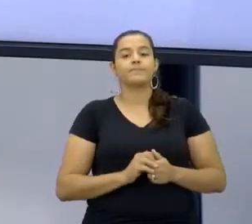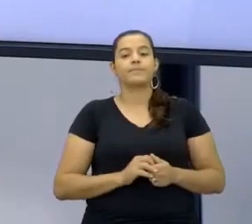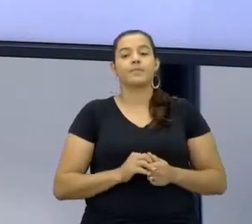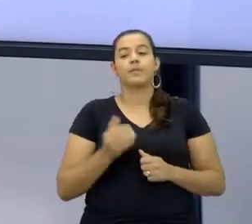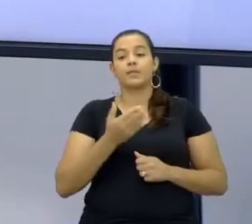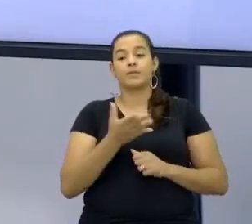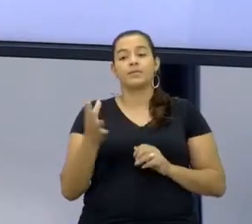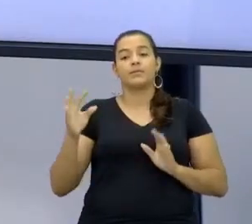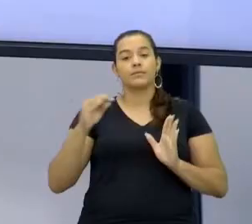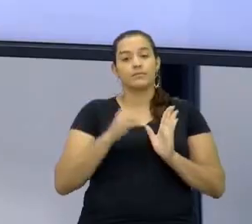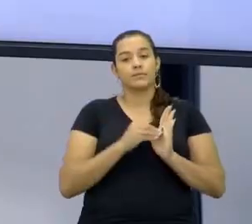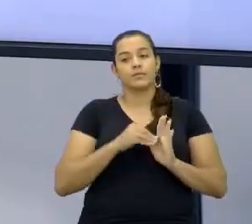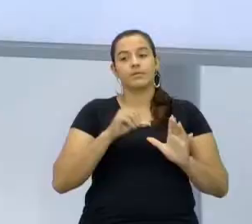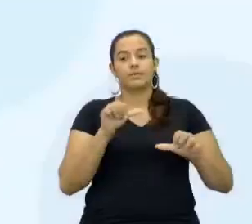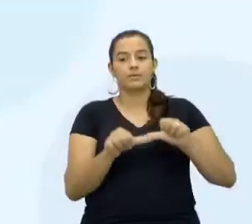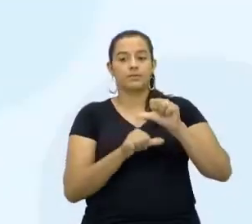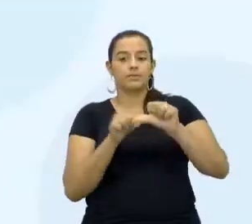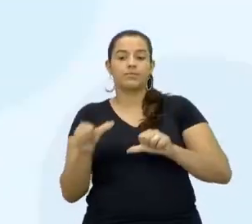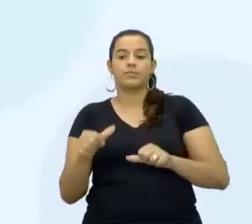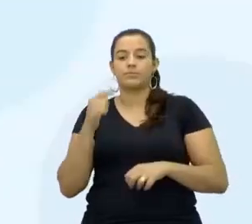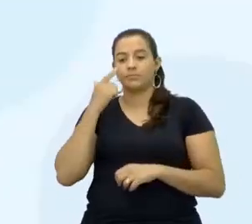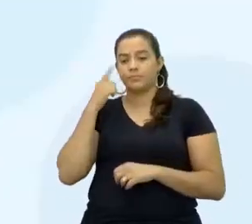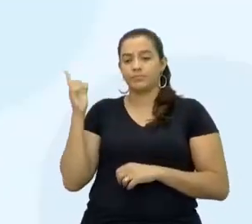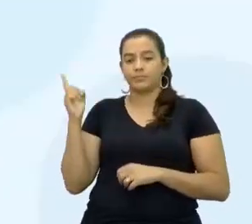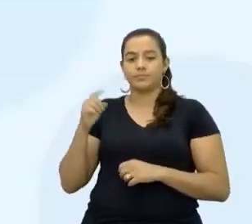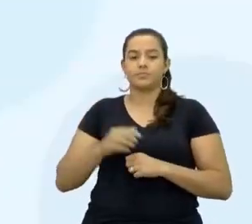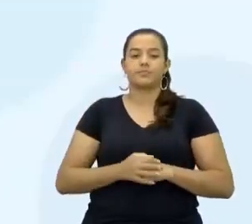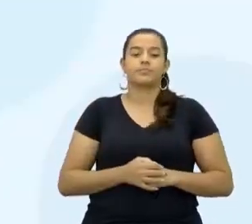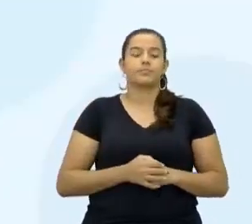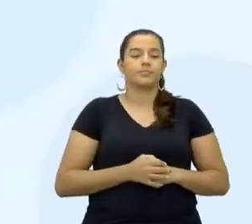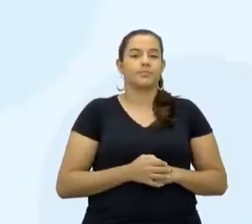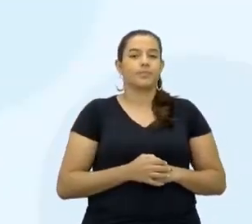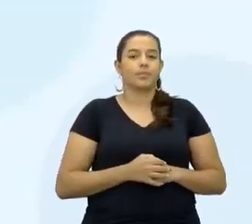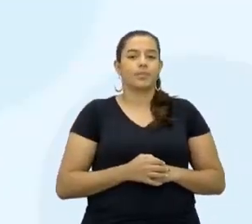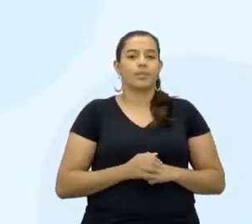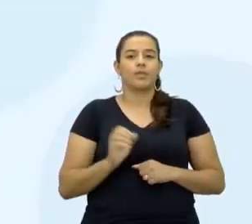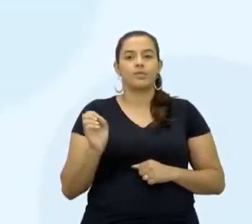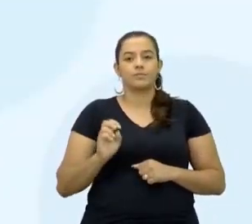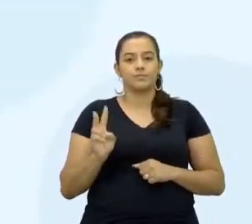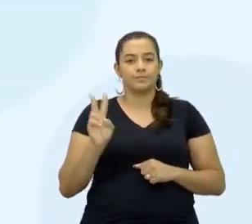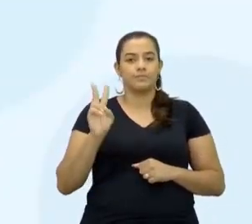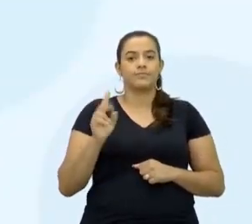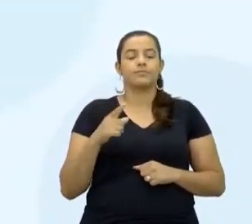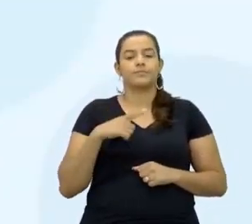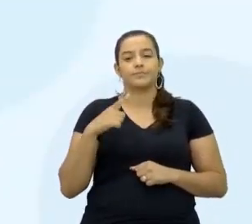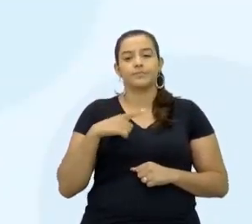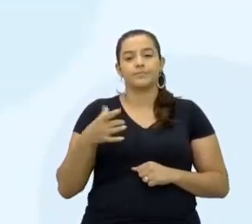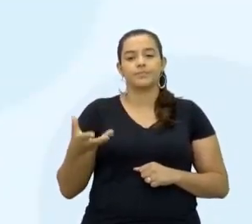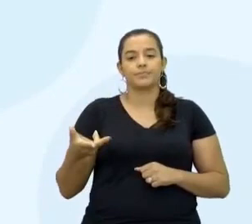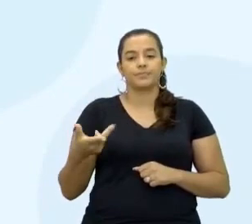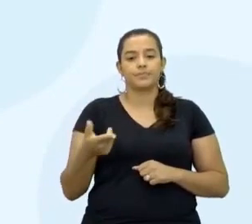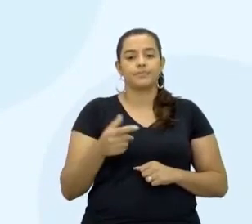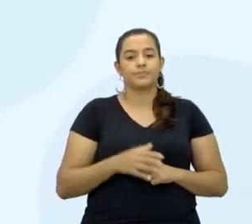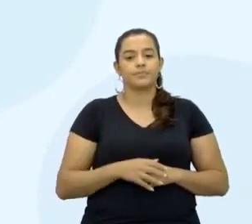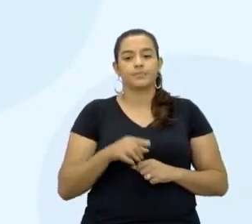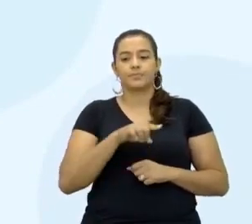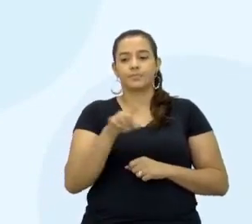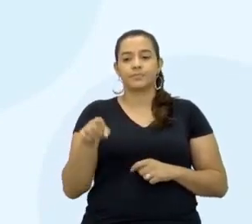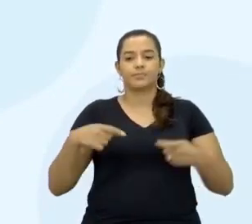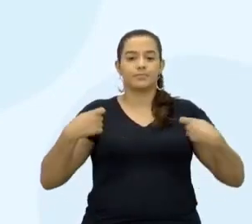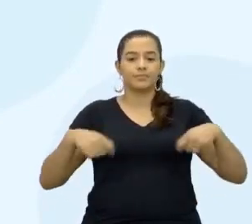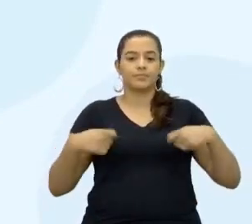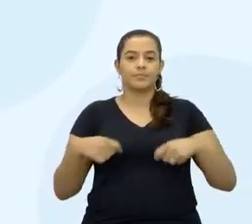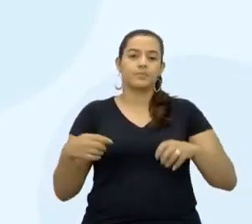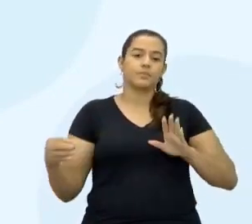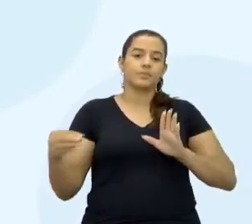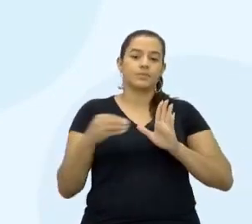vai escrever a expressão, ela muda, olha lá. Este valor da velocidade, né? Você tem que colocar na forma